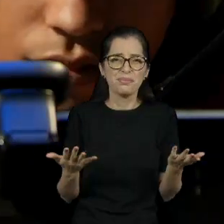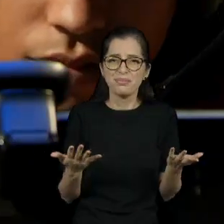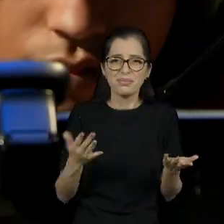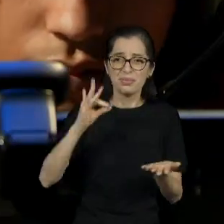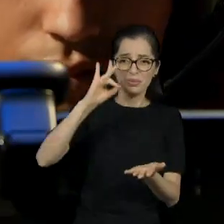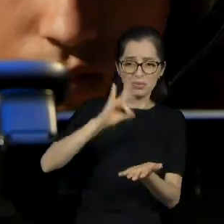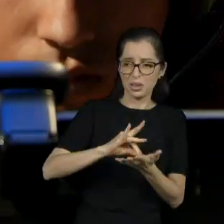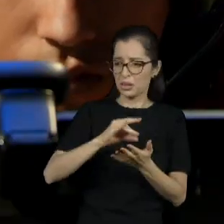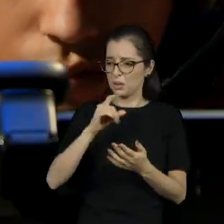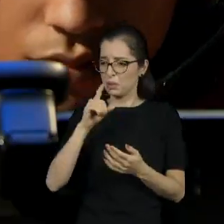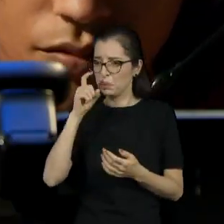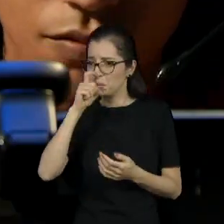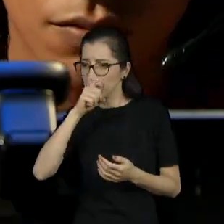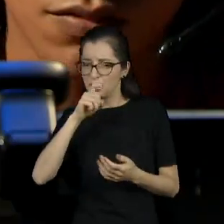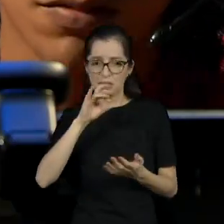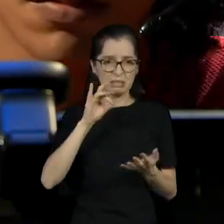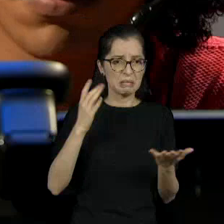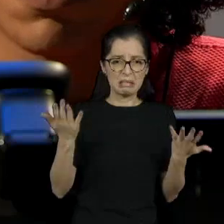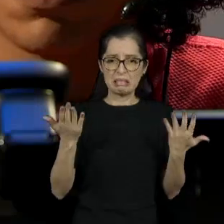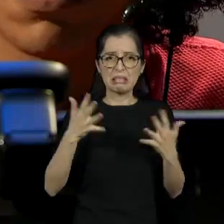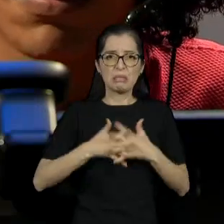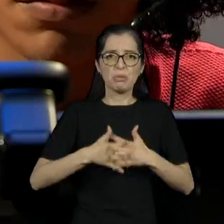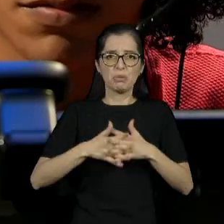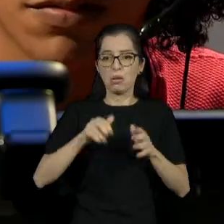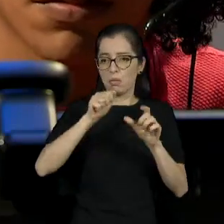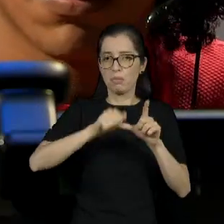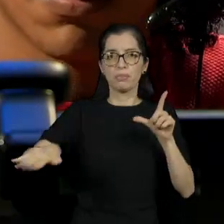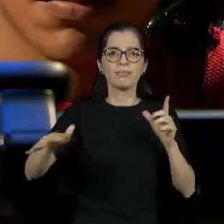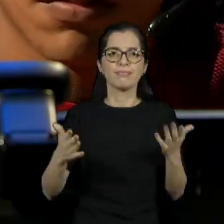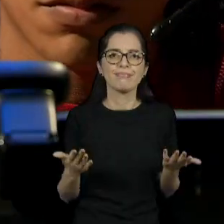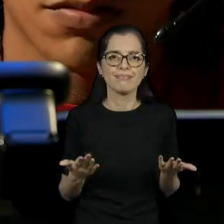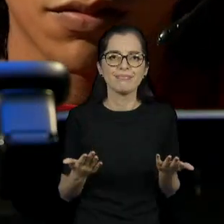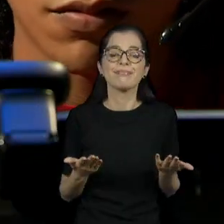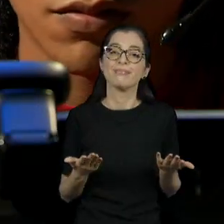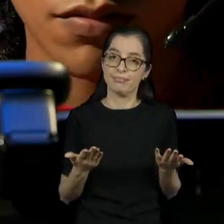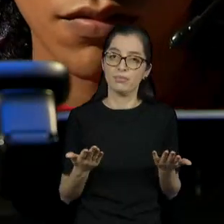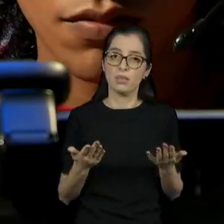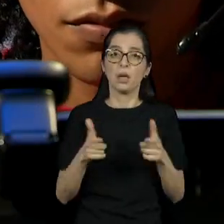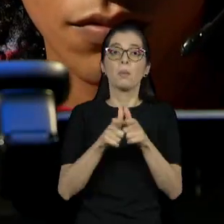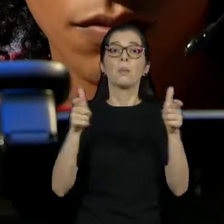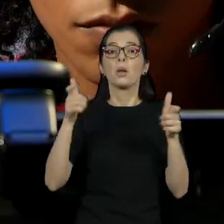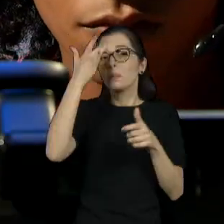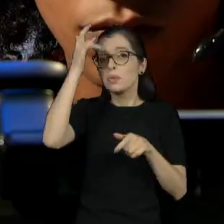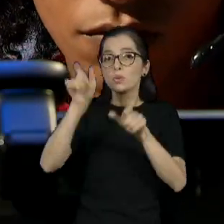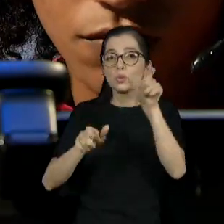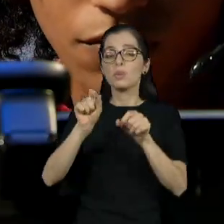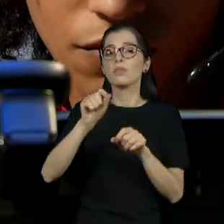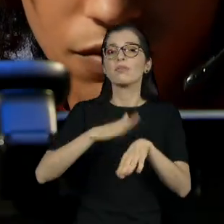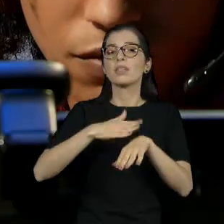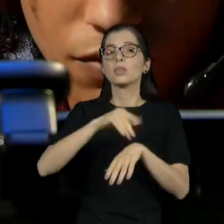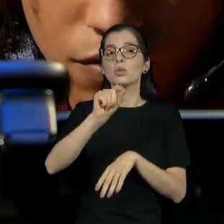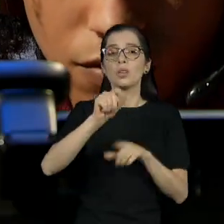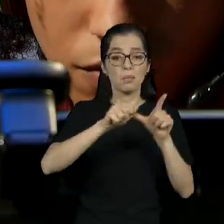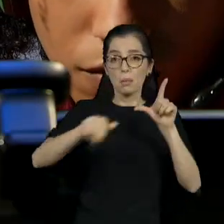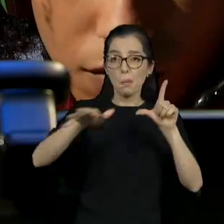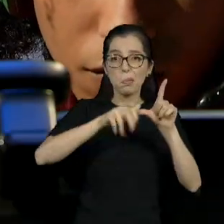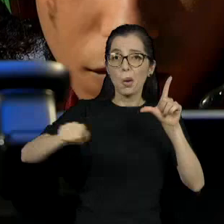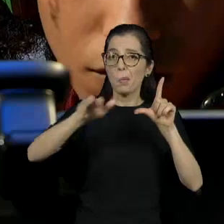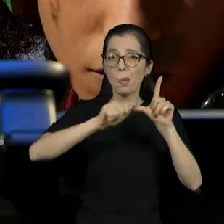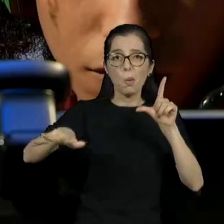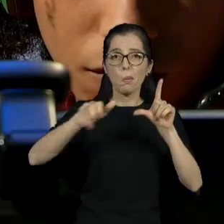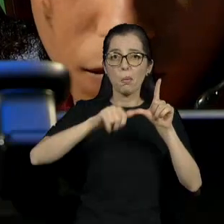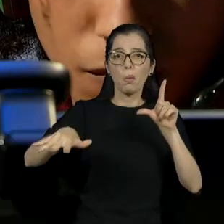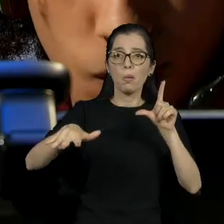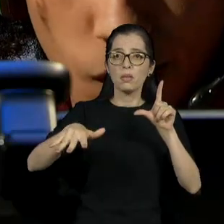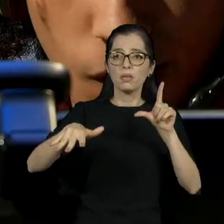notícia falsa. Mas não é a maioria dos casos. Na maioria dos casos, as pessoas compartilham porque elas estão com muitas emoções